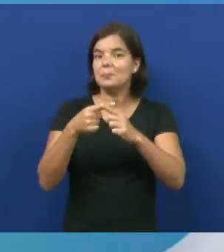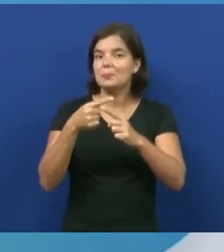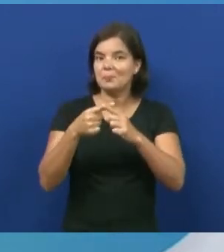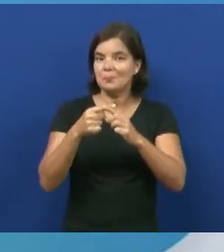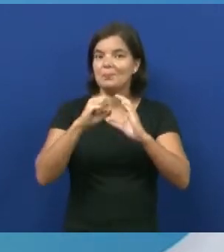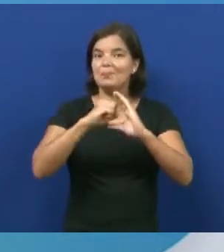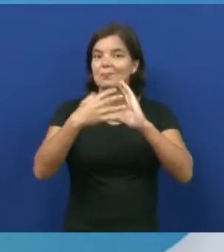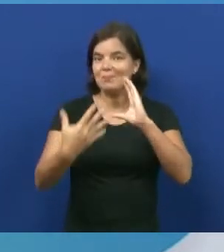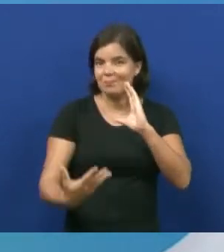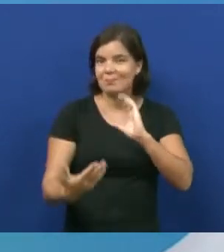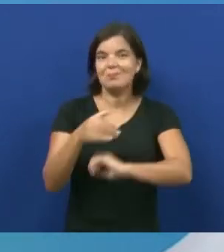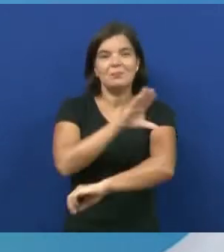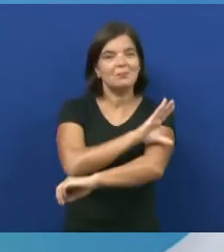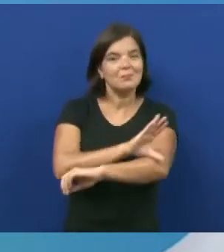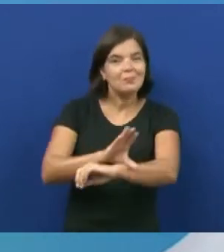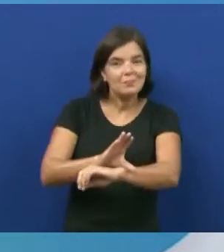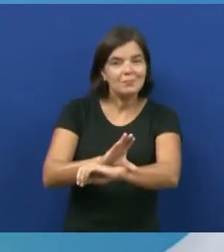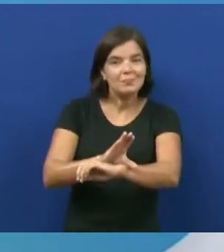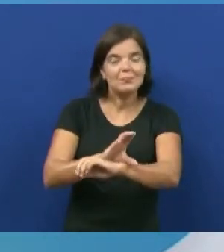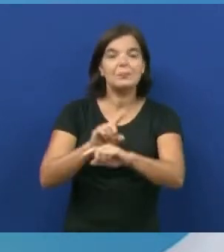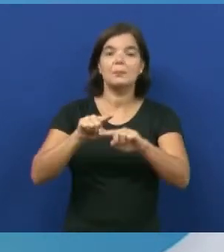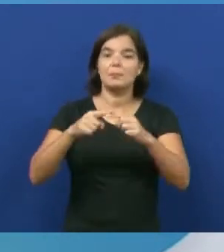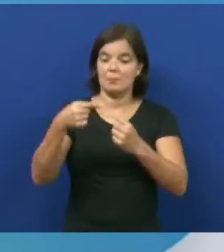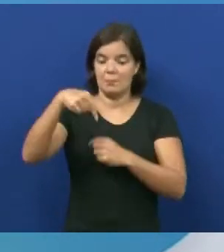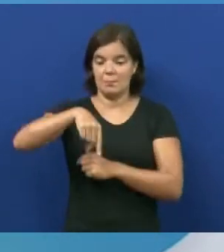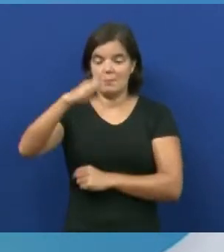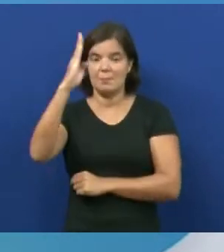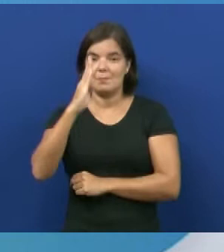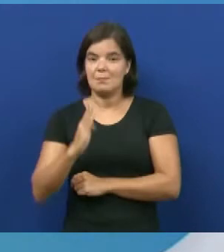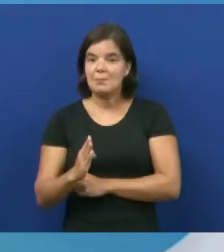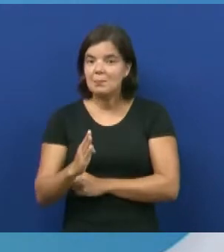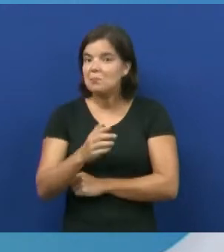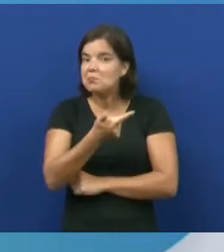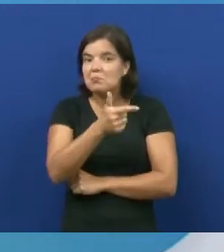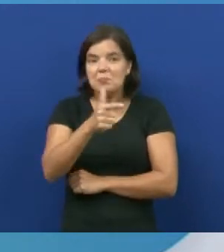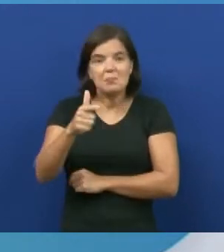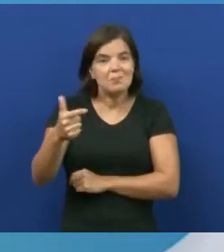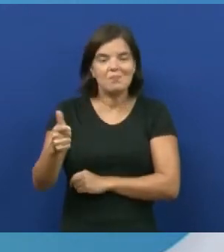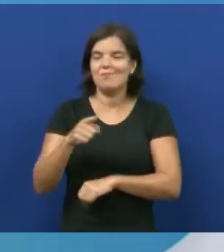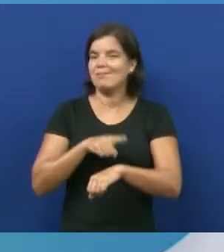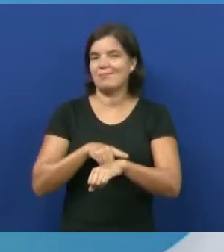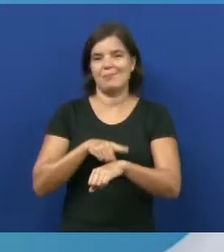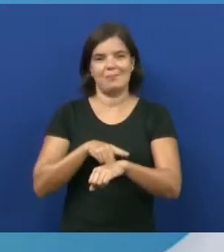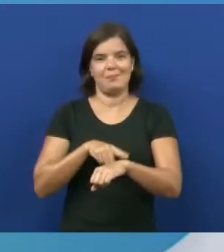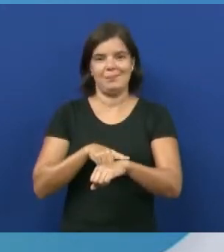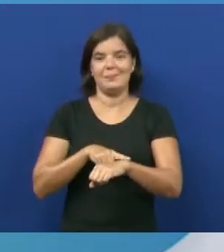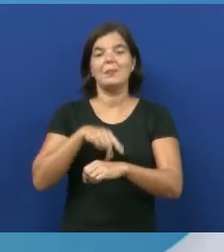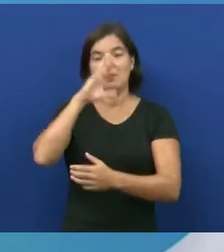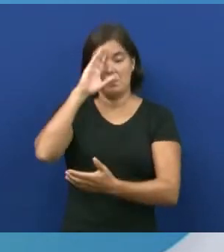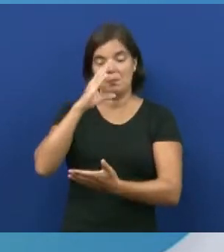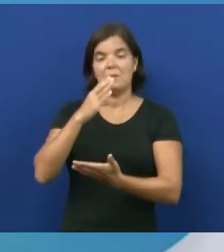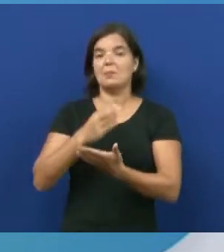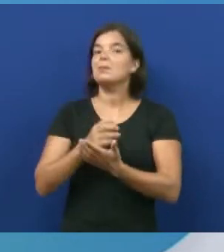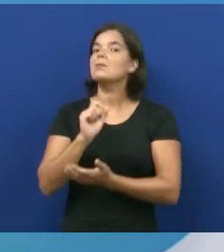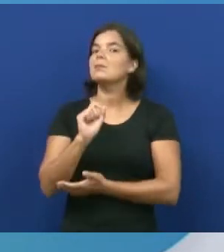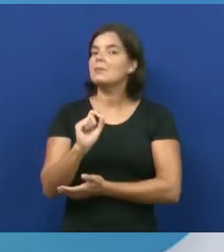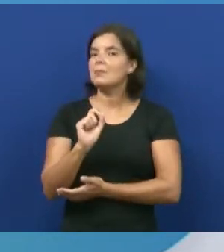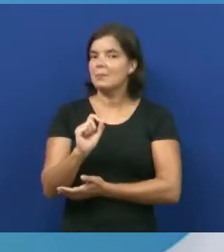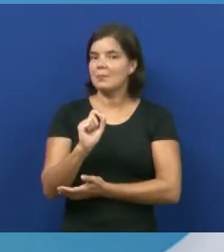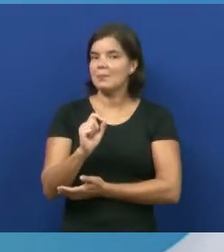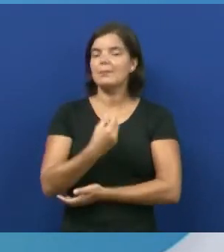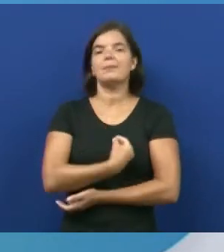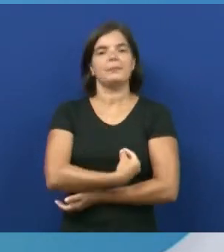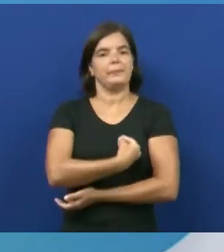de ter o caráter ritualístico. No Brasil, nós não tivemos esse momento. Acredita-se o quê?